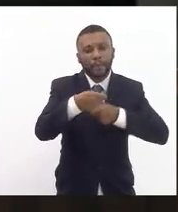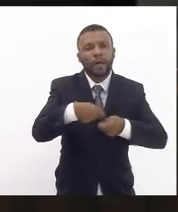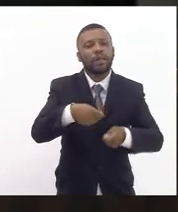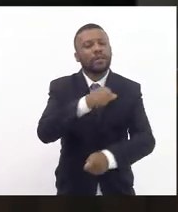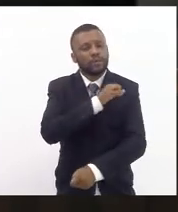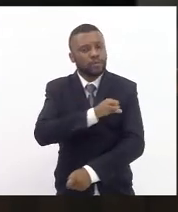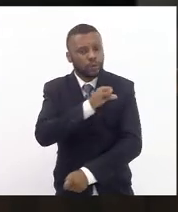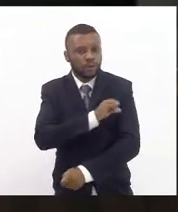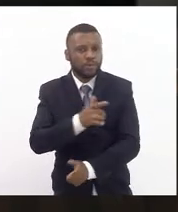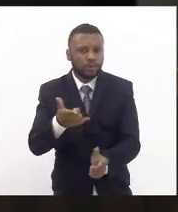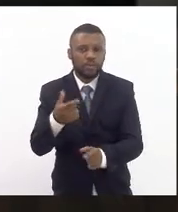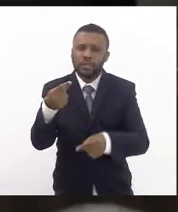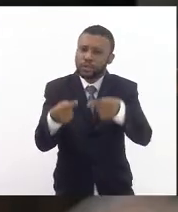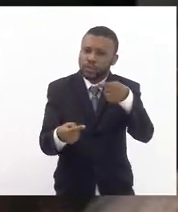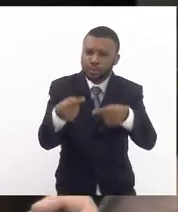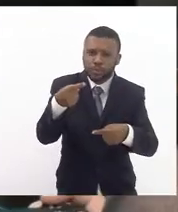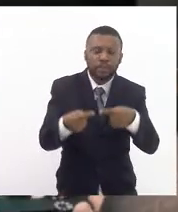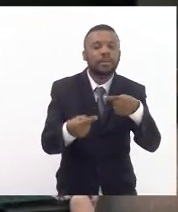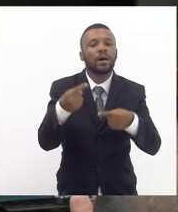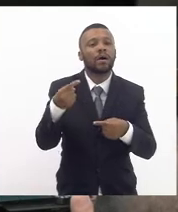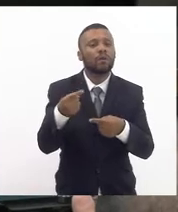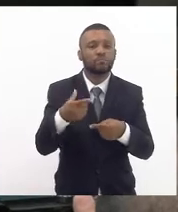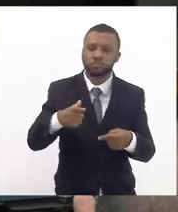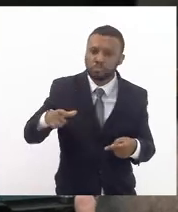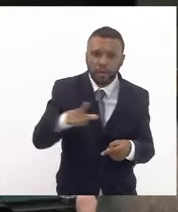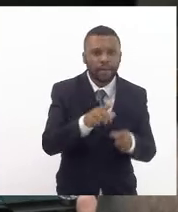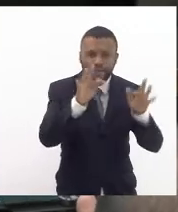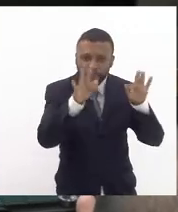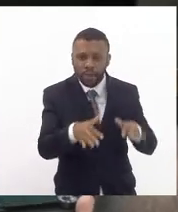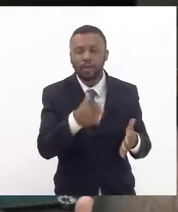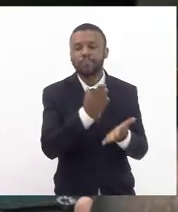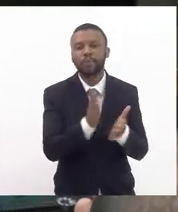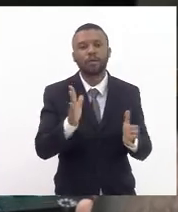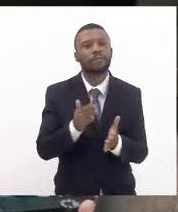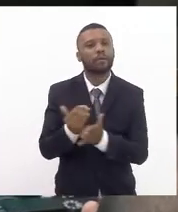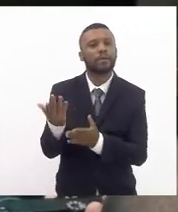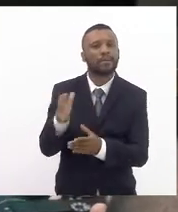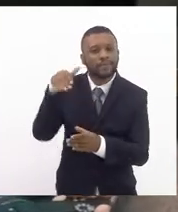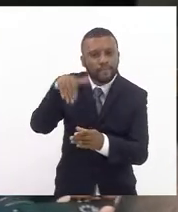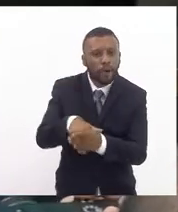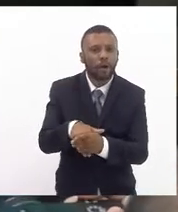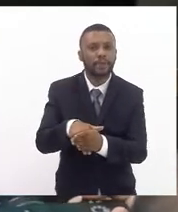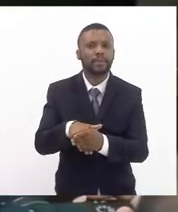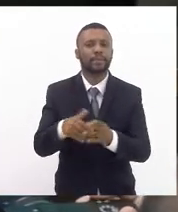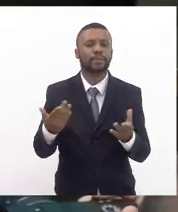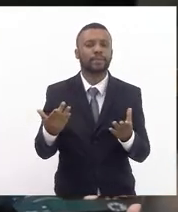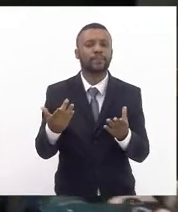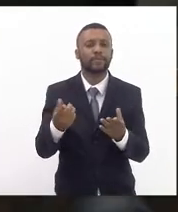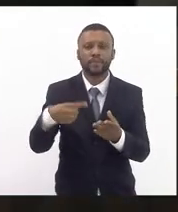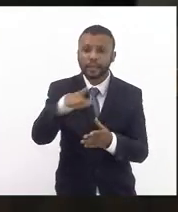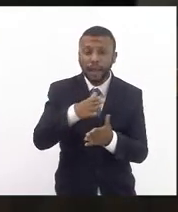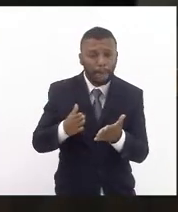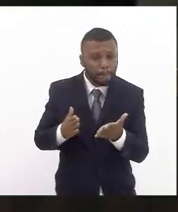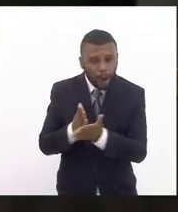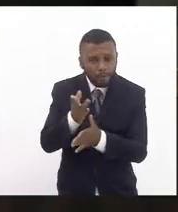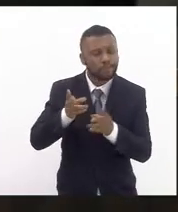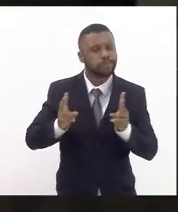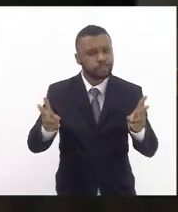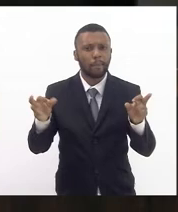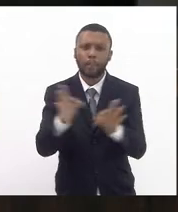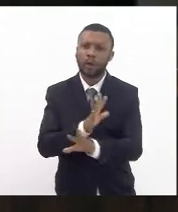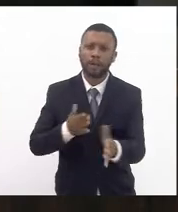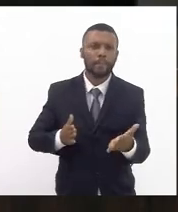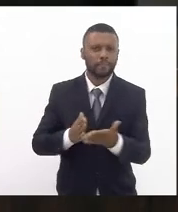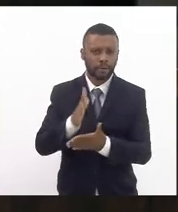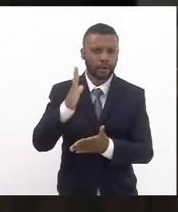do Rio de Janeiro. Em discussão, não havendo quem queira discutir, encerrada a discussão, em votação. Senhores que aprovam, permaneçam como estão,